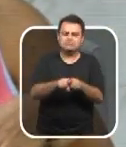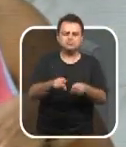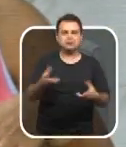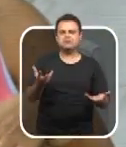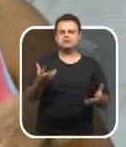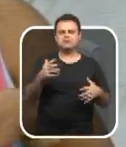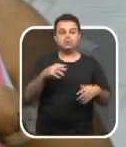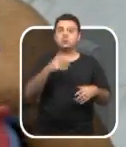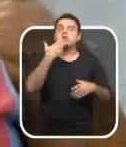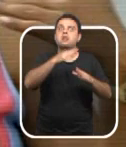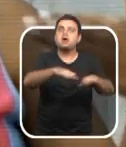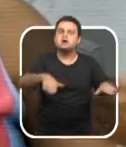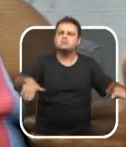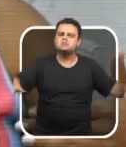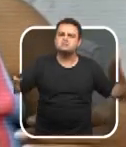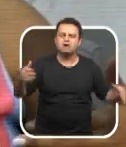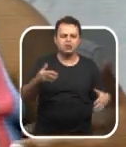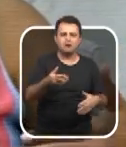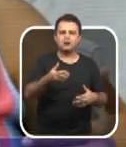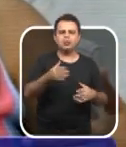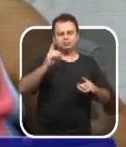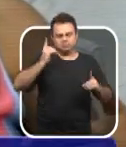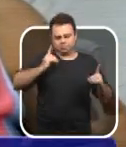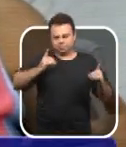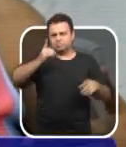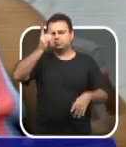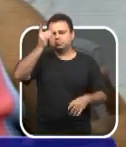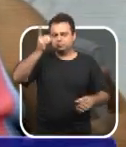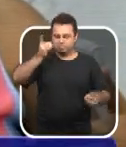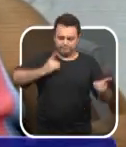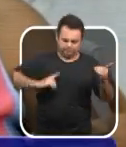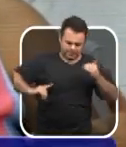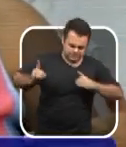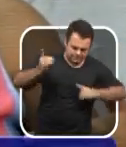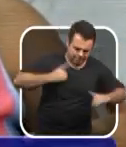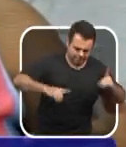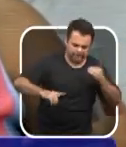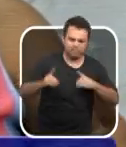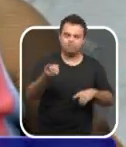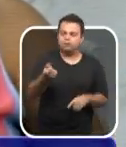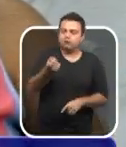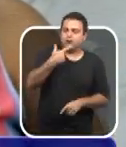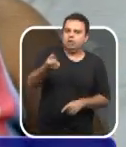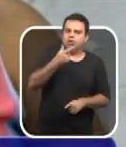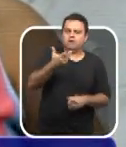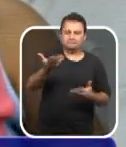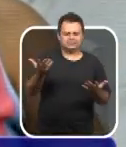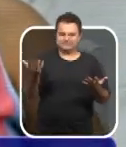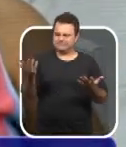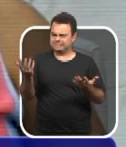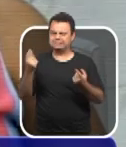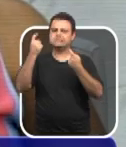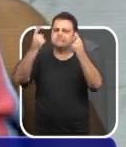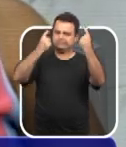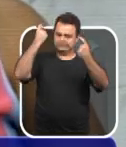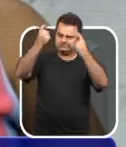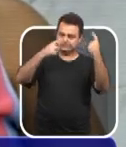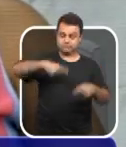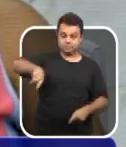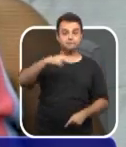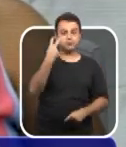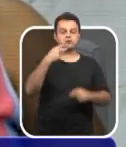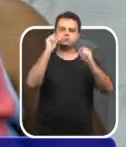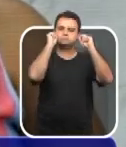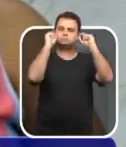né, que estamos ali representando a sociedade de todas essas questões, temos que debater. E é